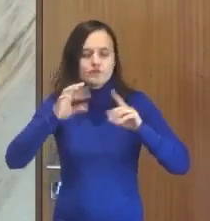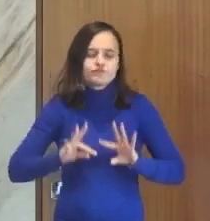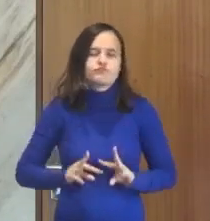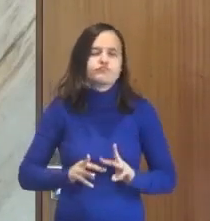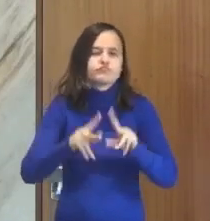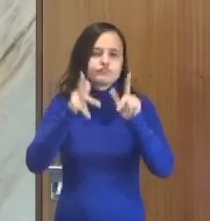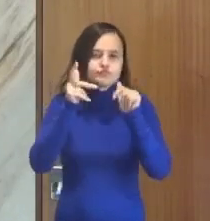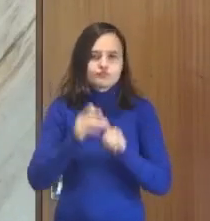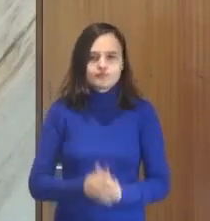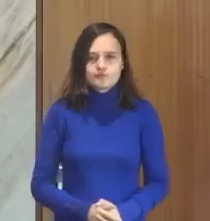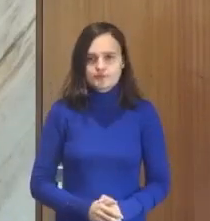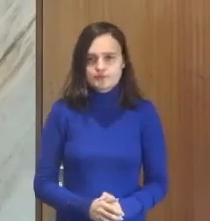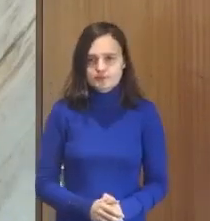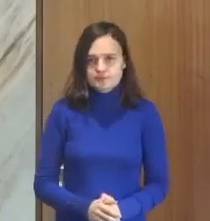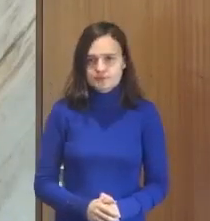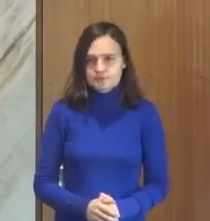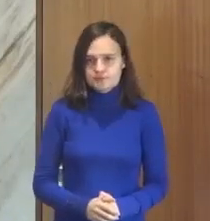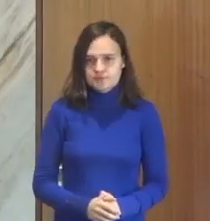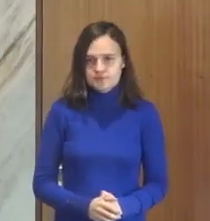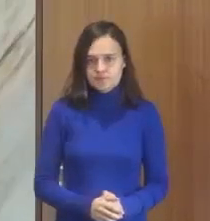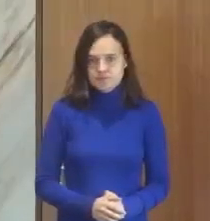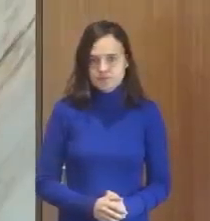longo